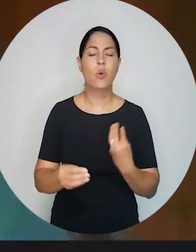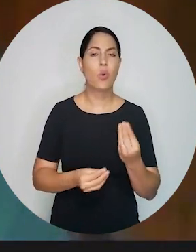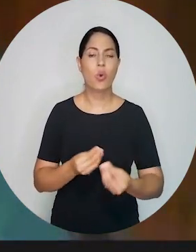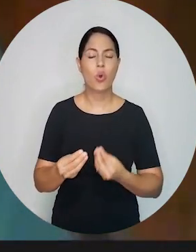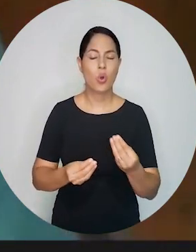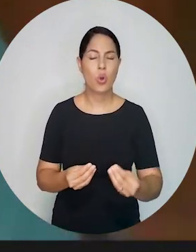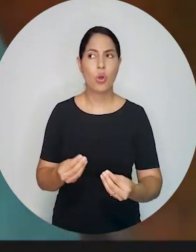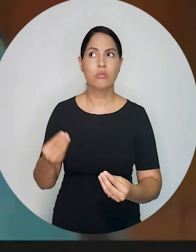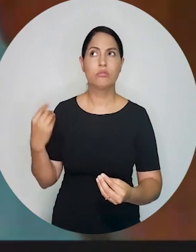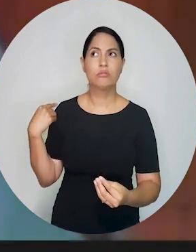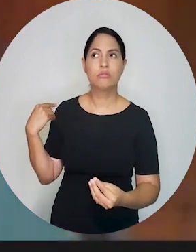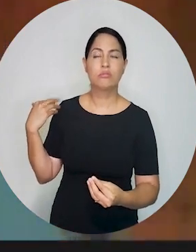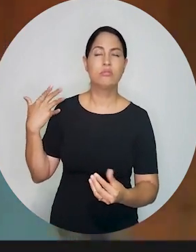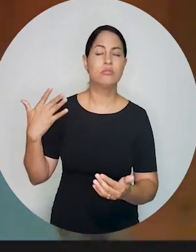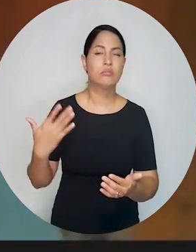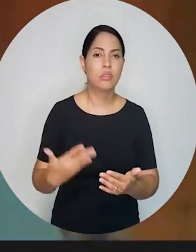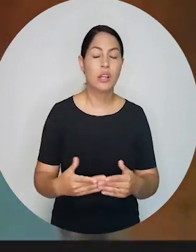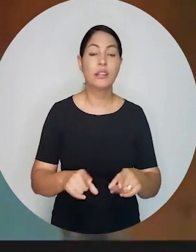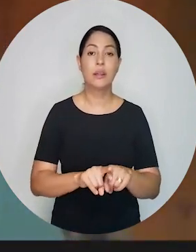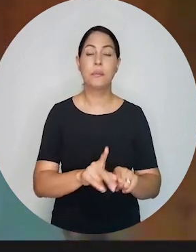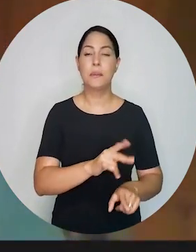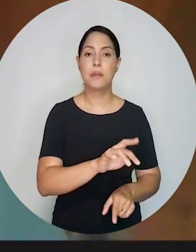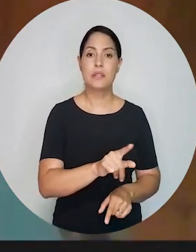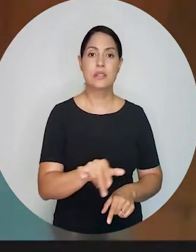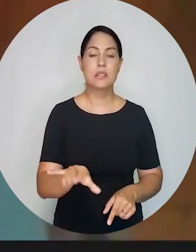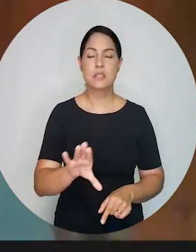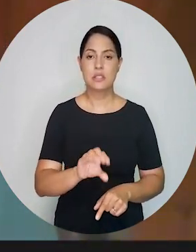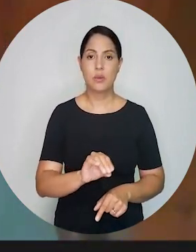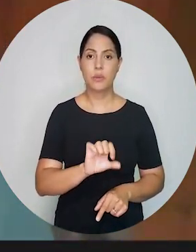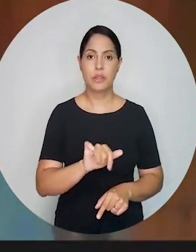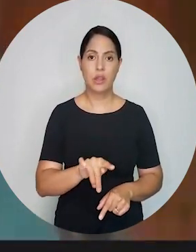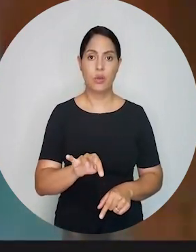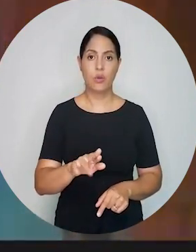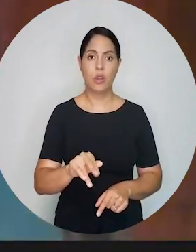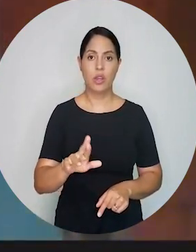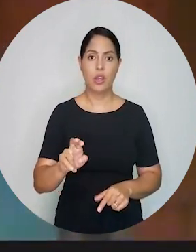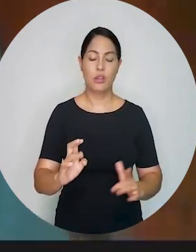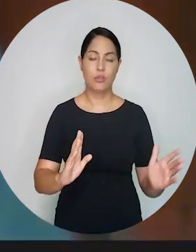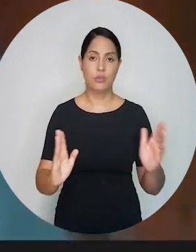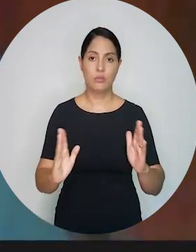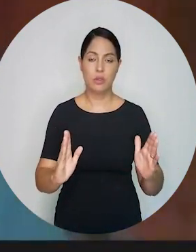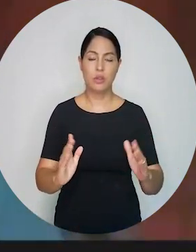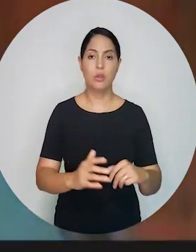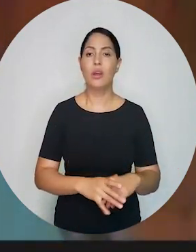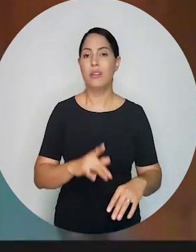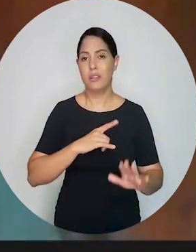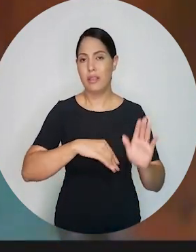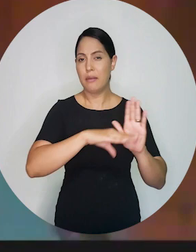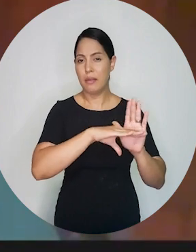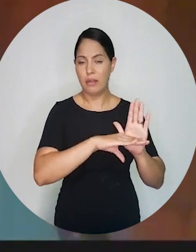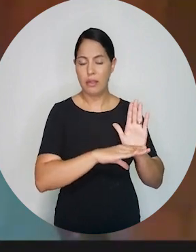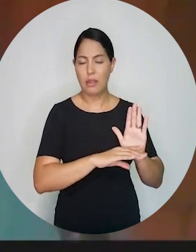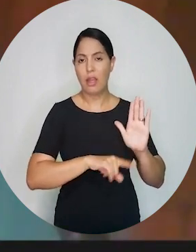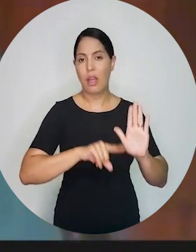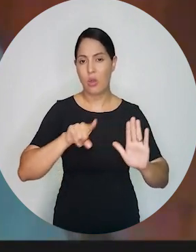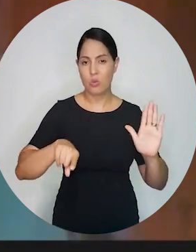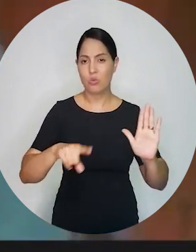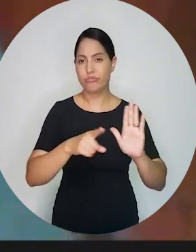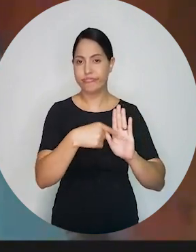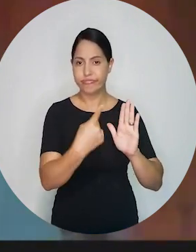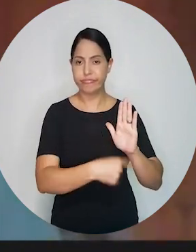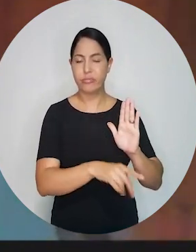direitos políticos, previsão da prescrição desde a ocorrência do ato, prescrição intercorrente,